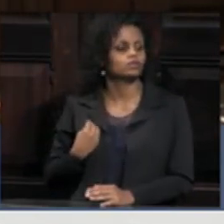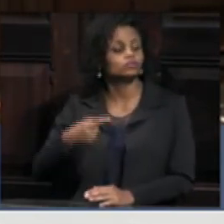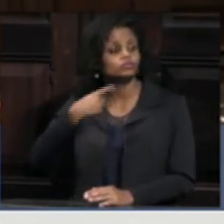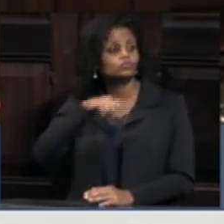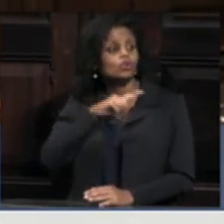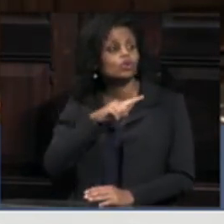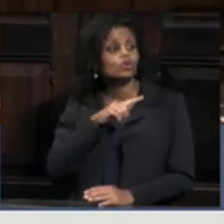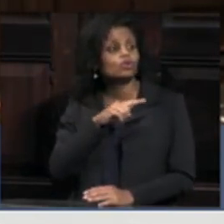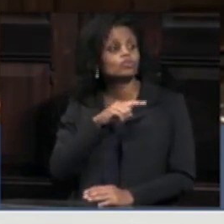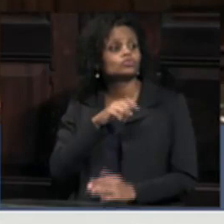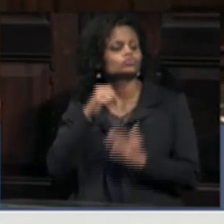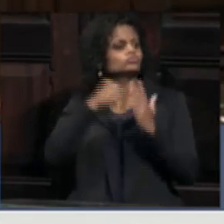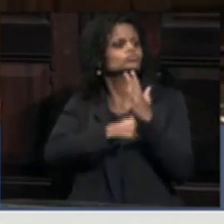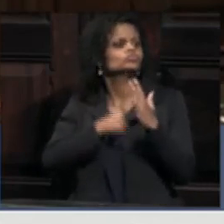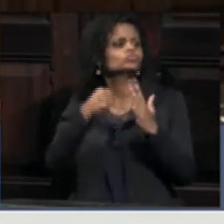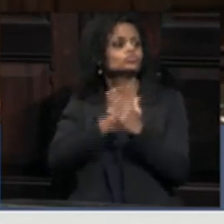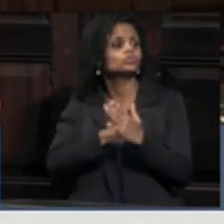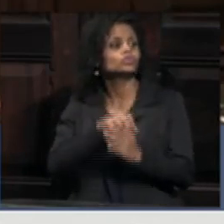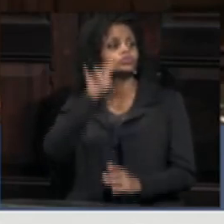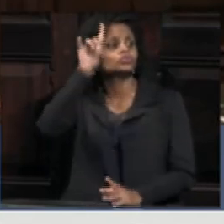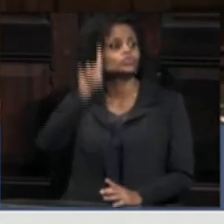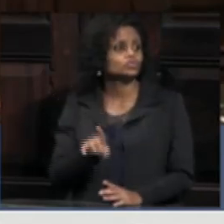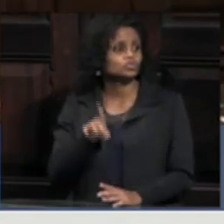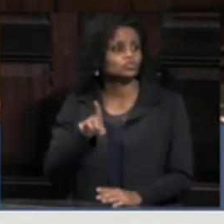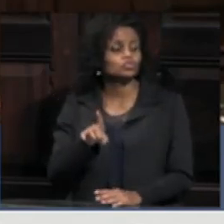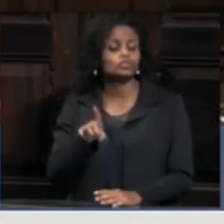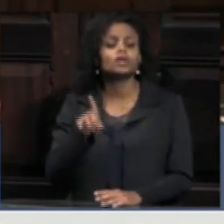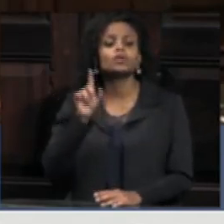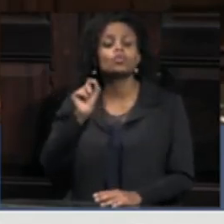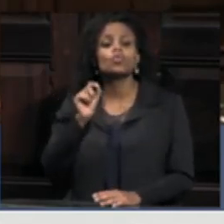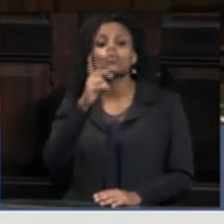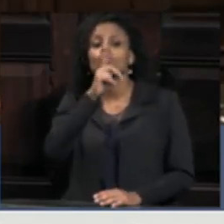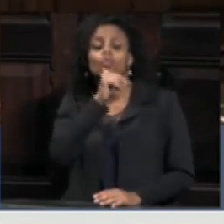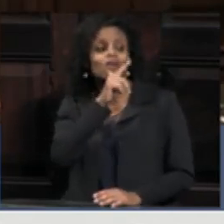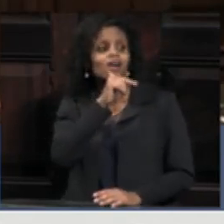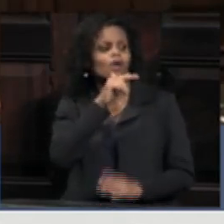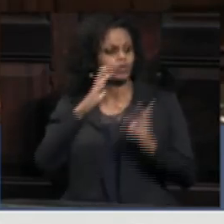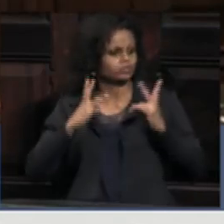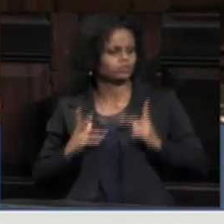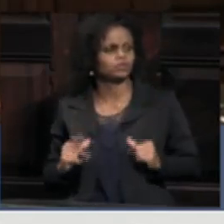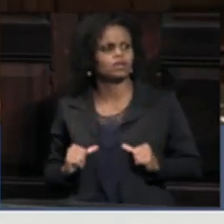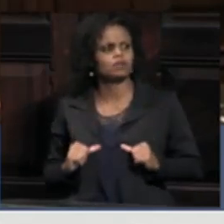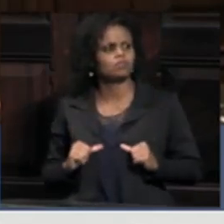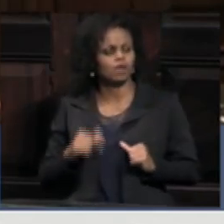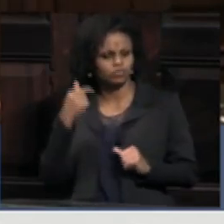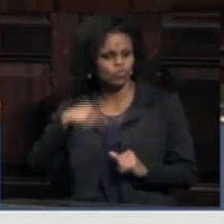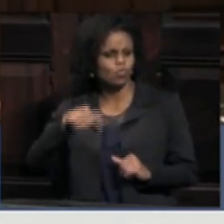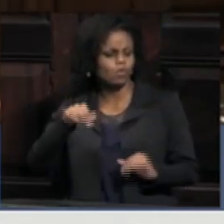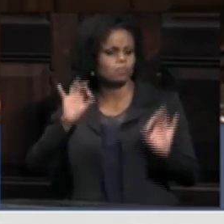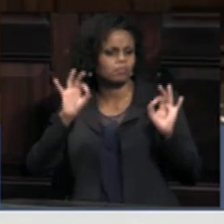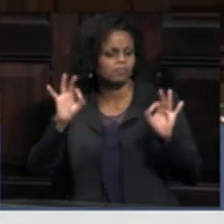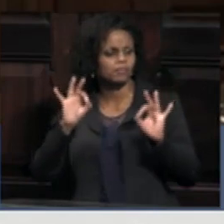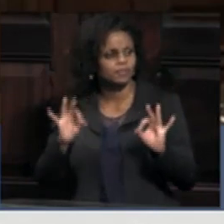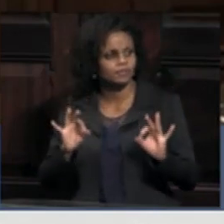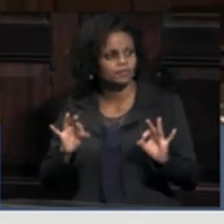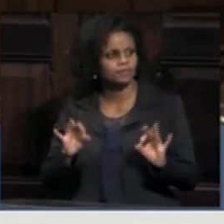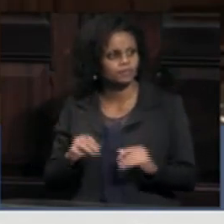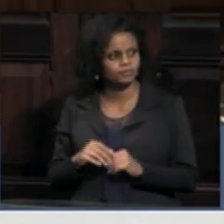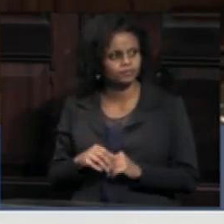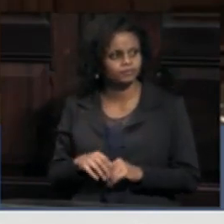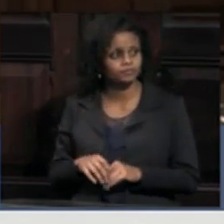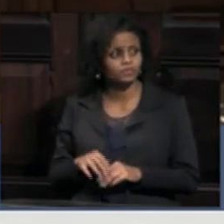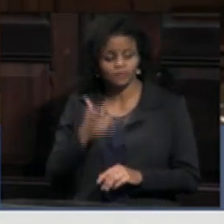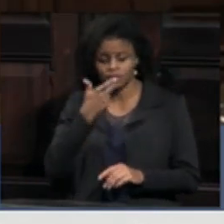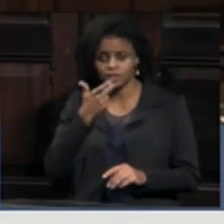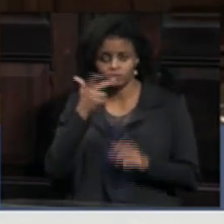estamos lidando pelo direito a uma água bem tratada, de qualidade. Falei até da